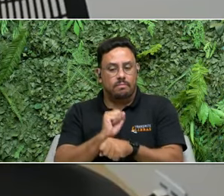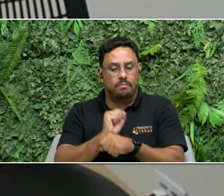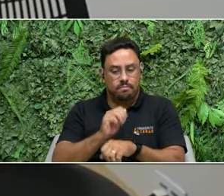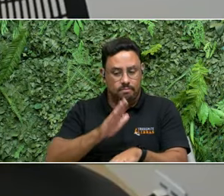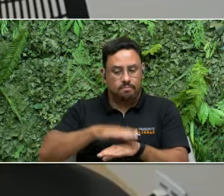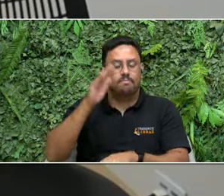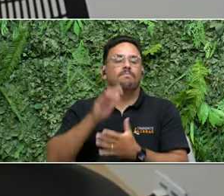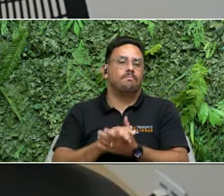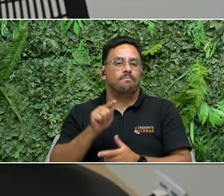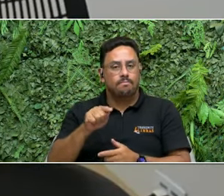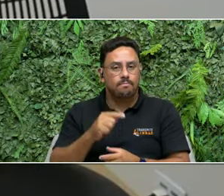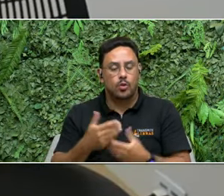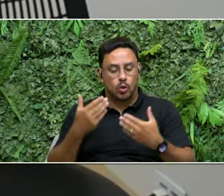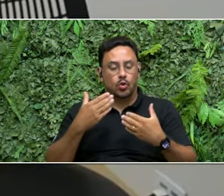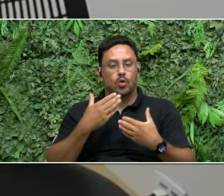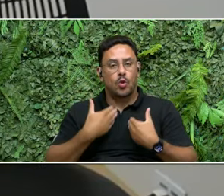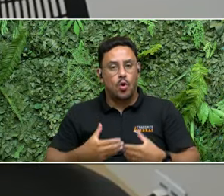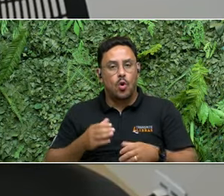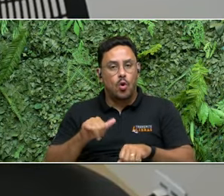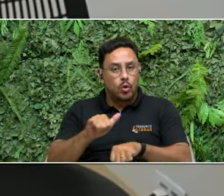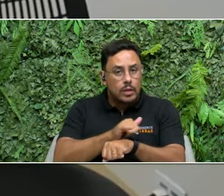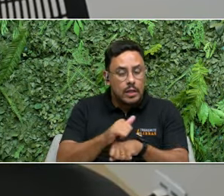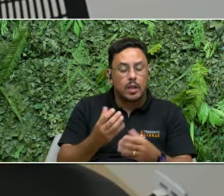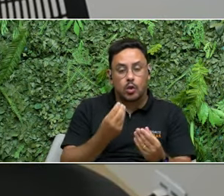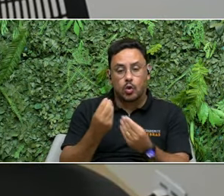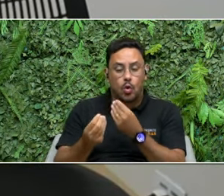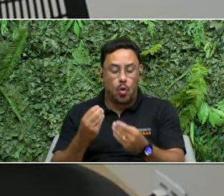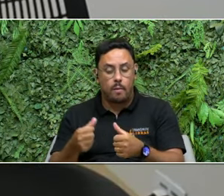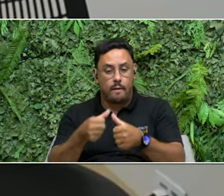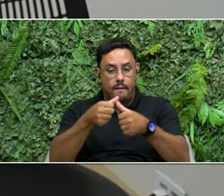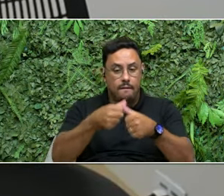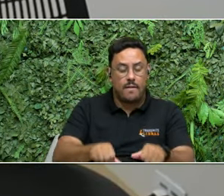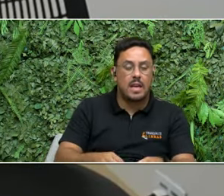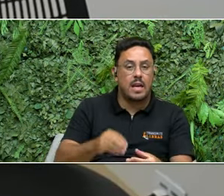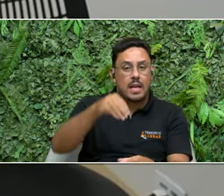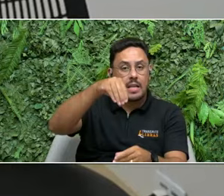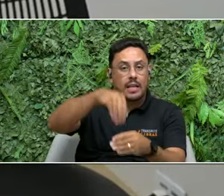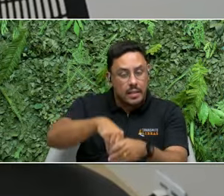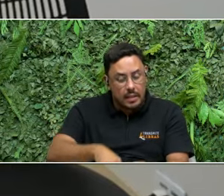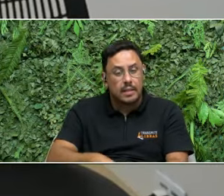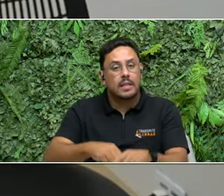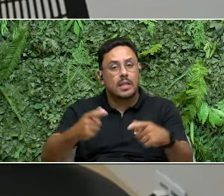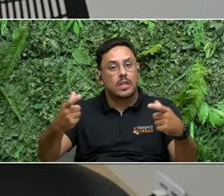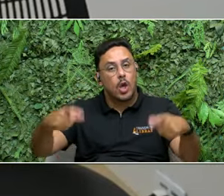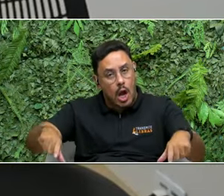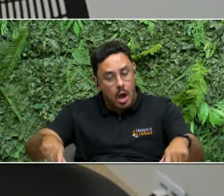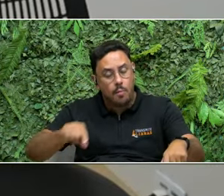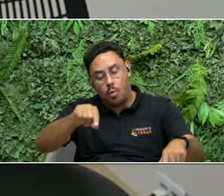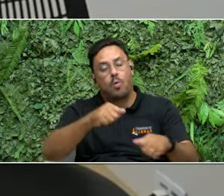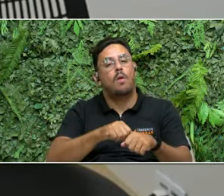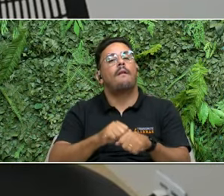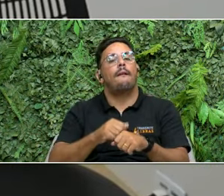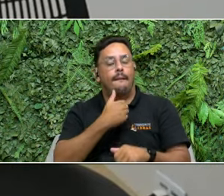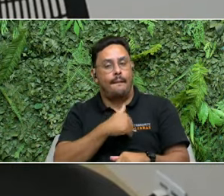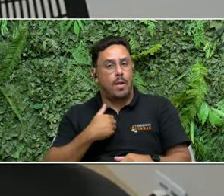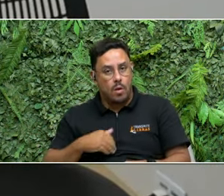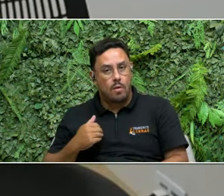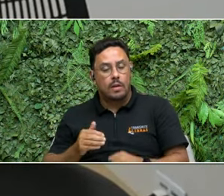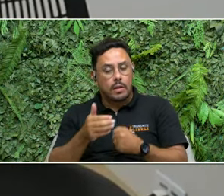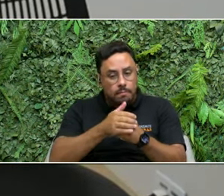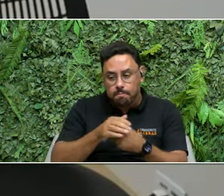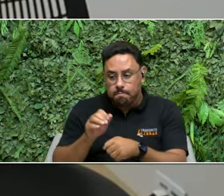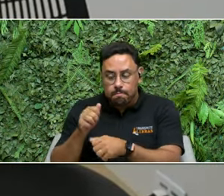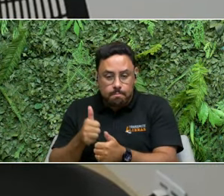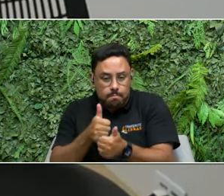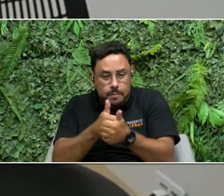mais a questão da postura tática como o time se comporta dentro de campo já era mais do que esperado o Atlético marcando em cima o Atlético